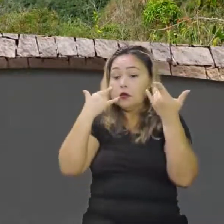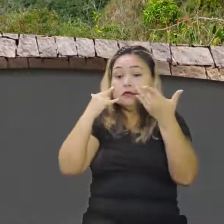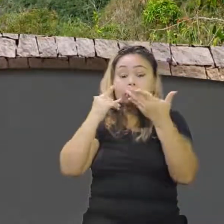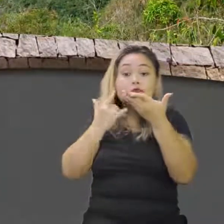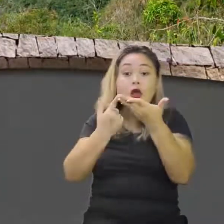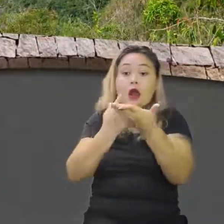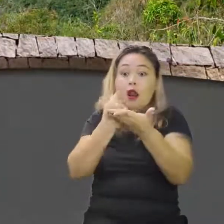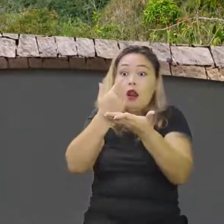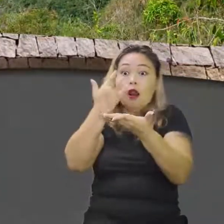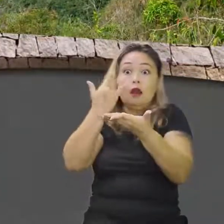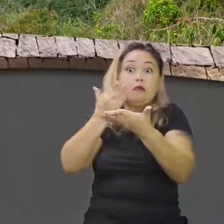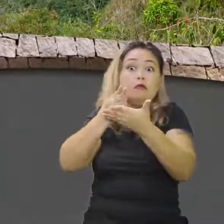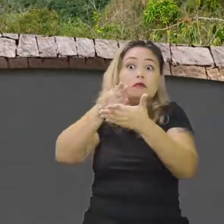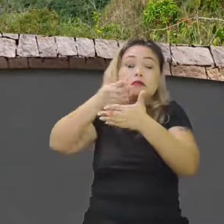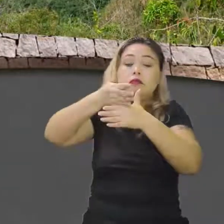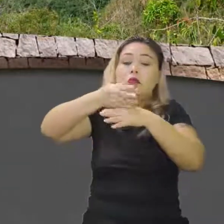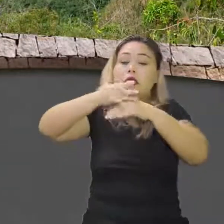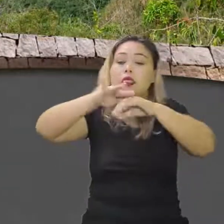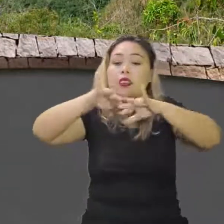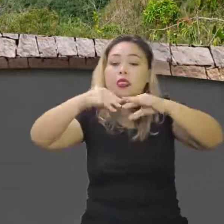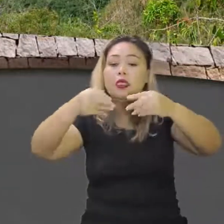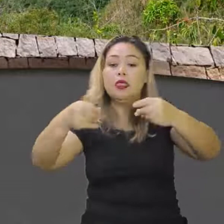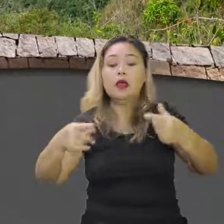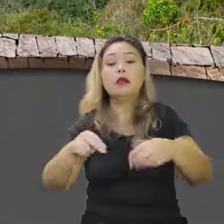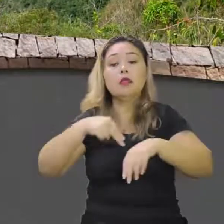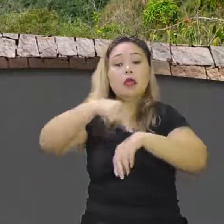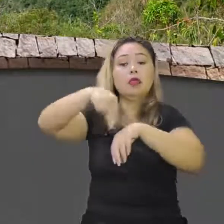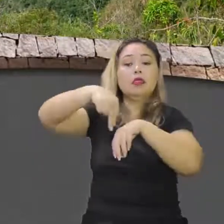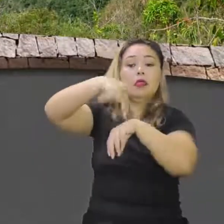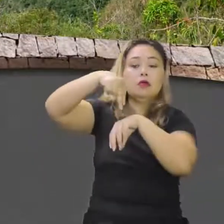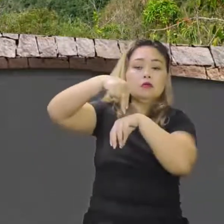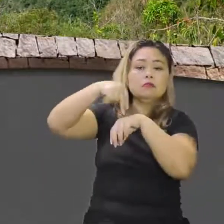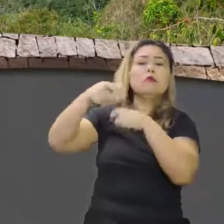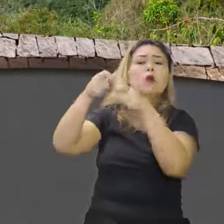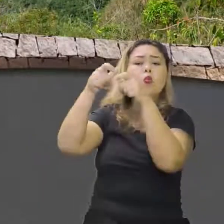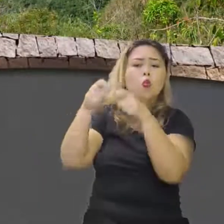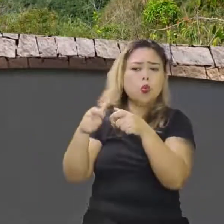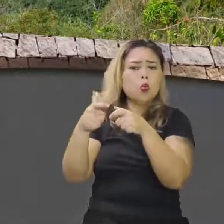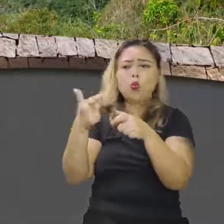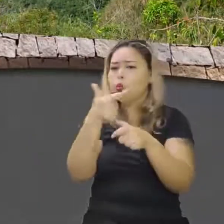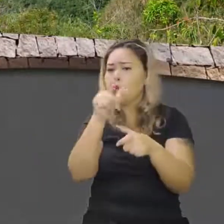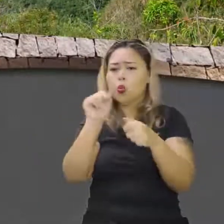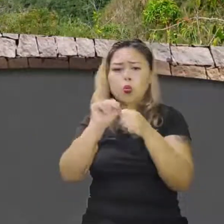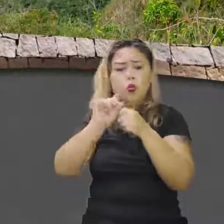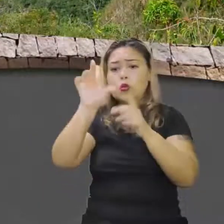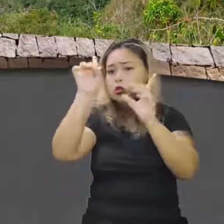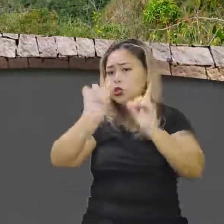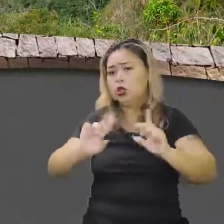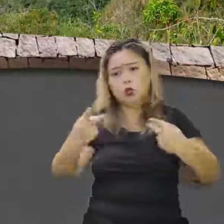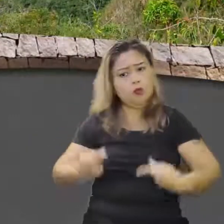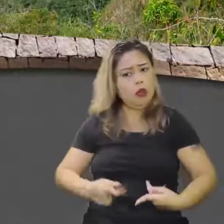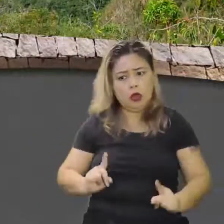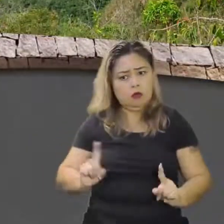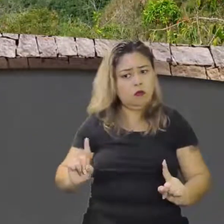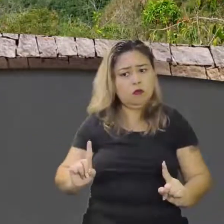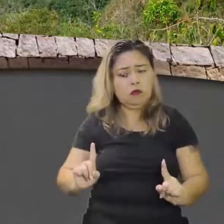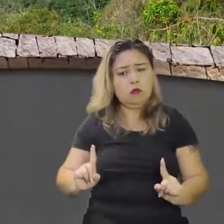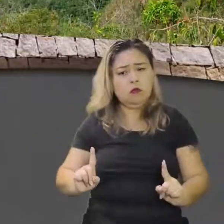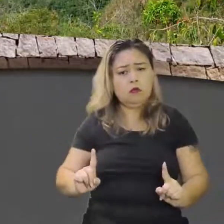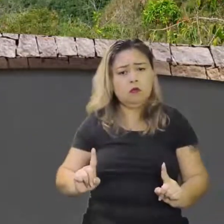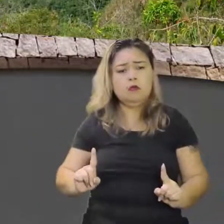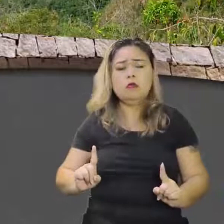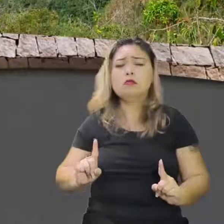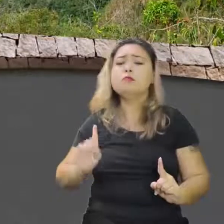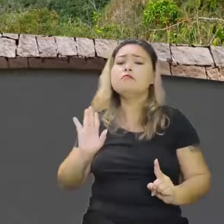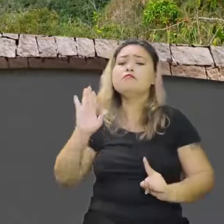obstáculos e que muitas vezes as nações que estão naquela região, naquela época não tinha direitos humanos, tá?